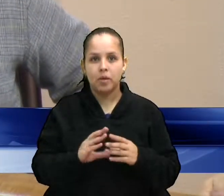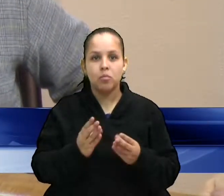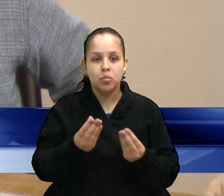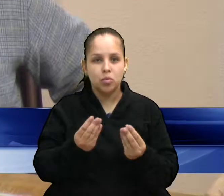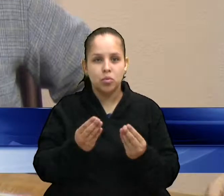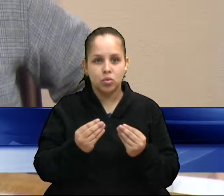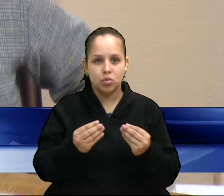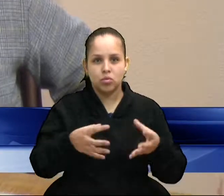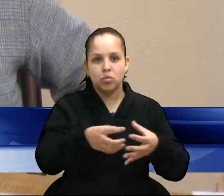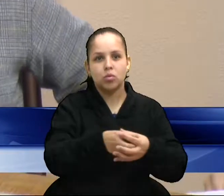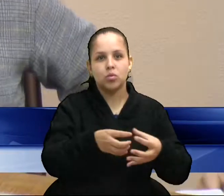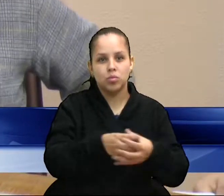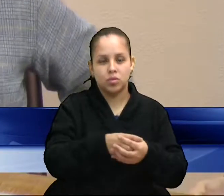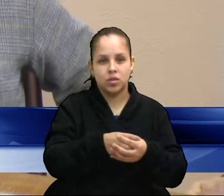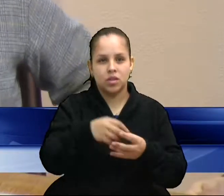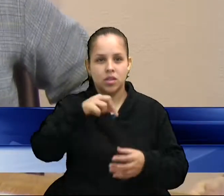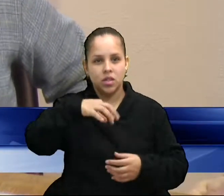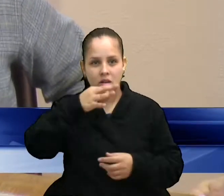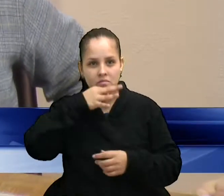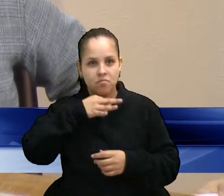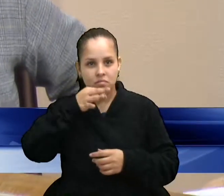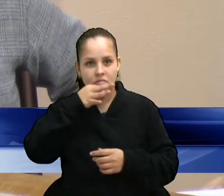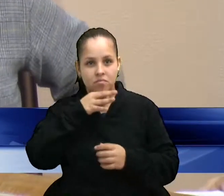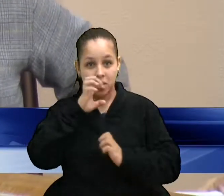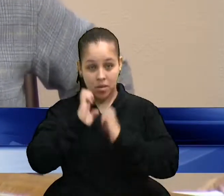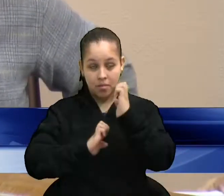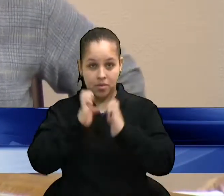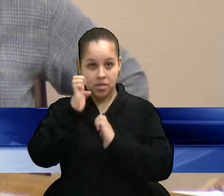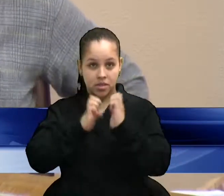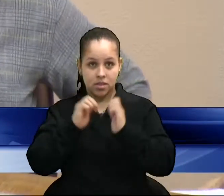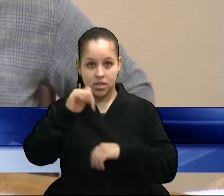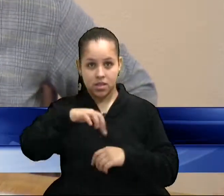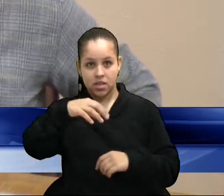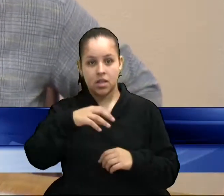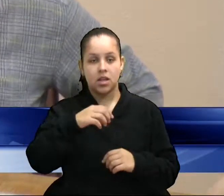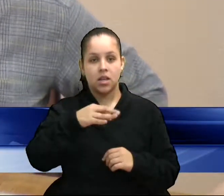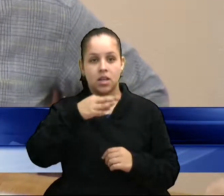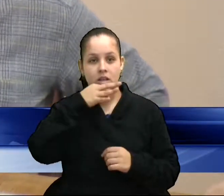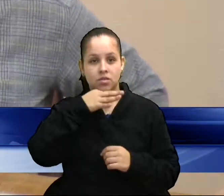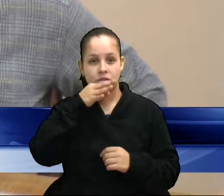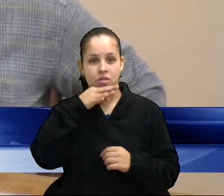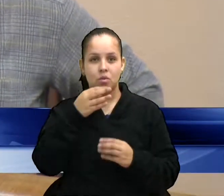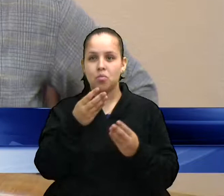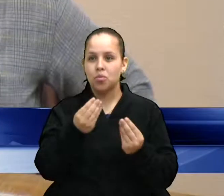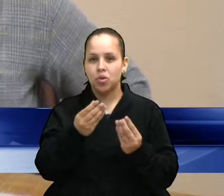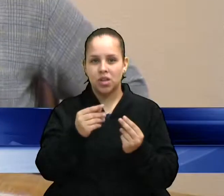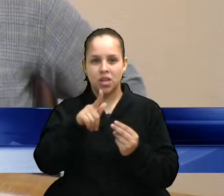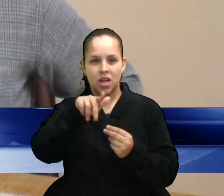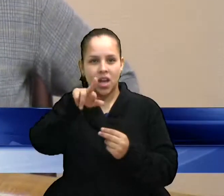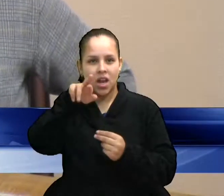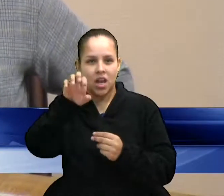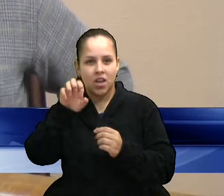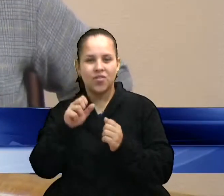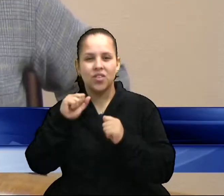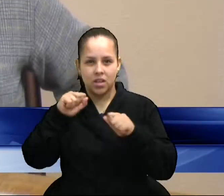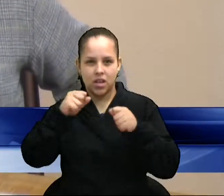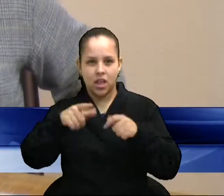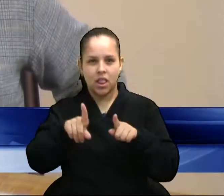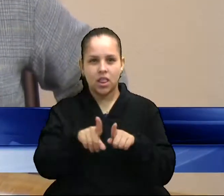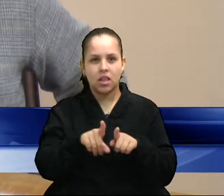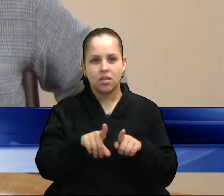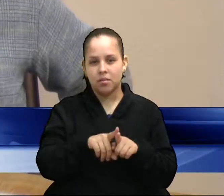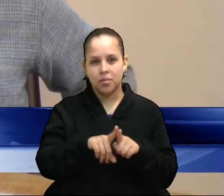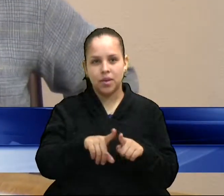urbana de Caxias do Sul. As nossas empresas de Caxias do Sul, com todas as greves que teve no concessionário, na